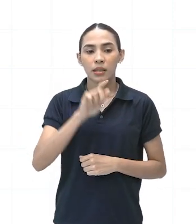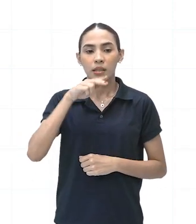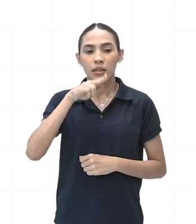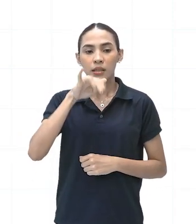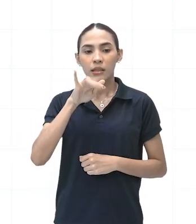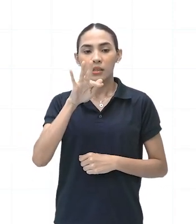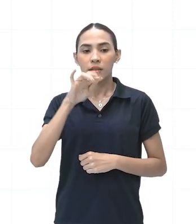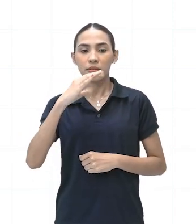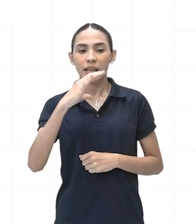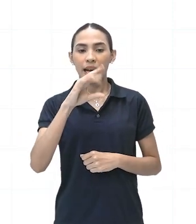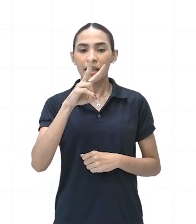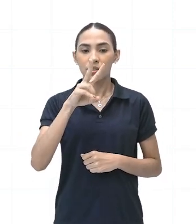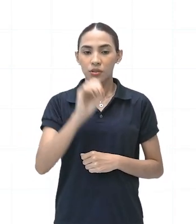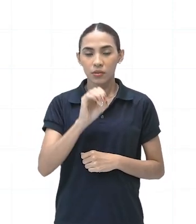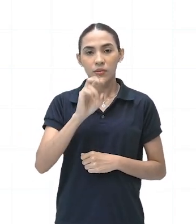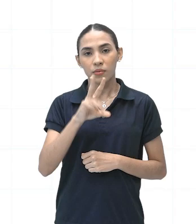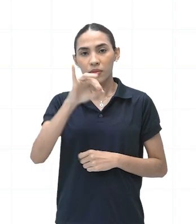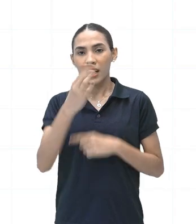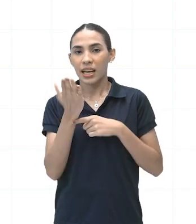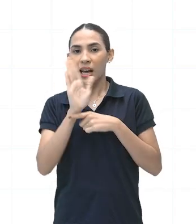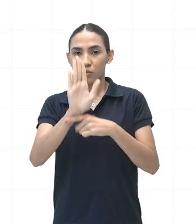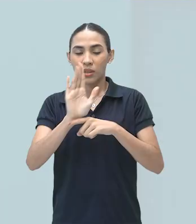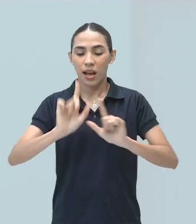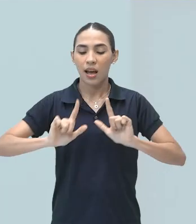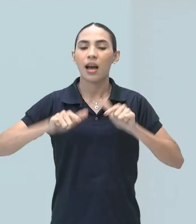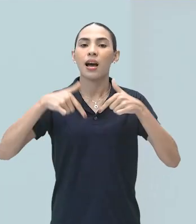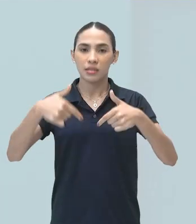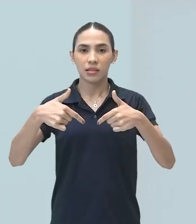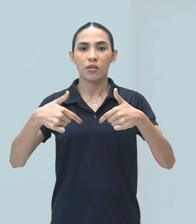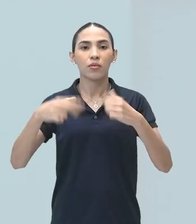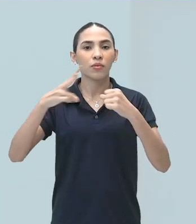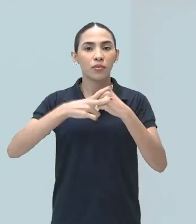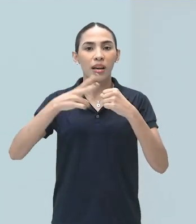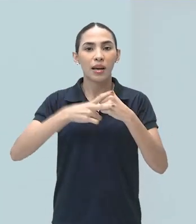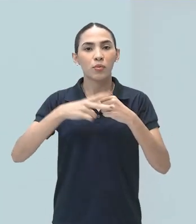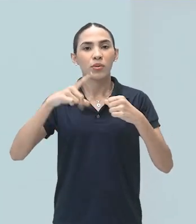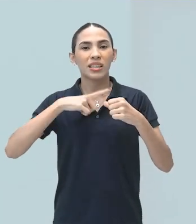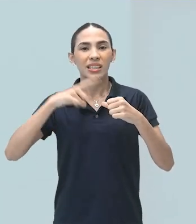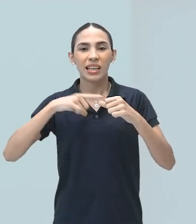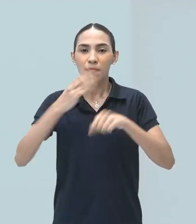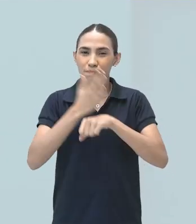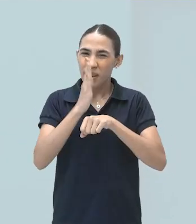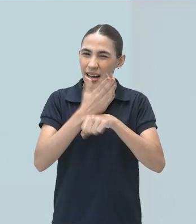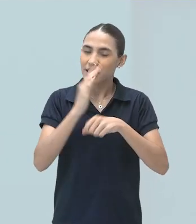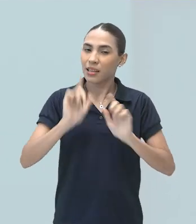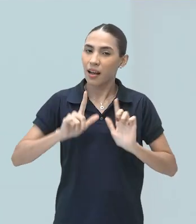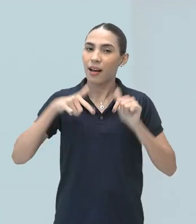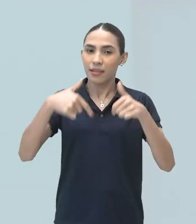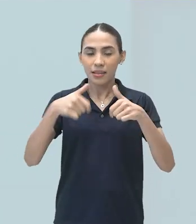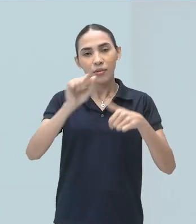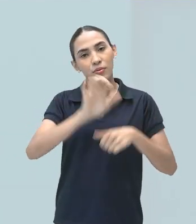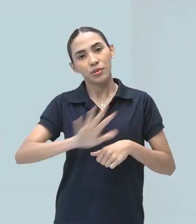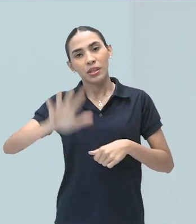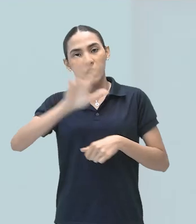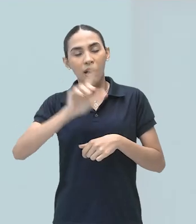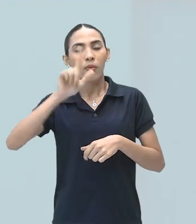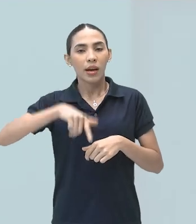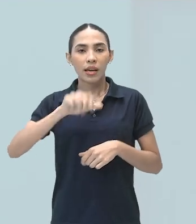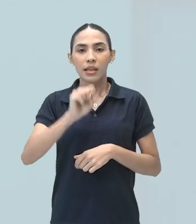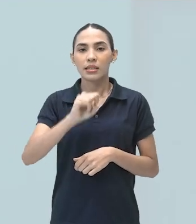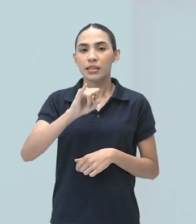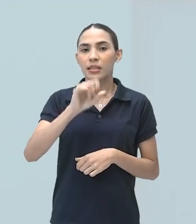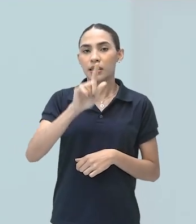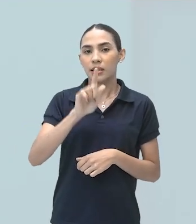esse verbo que ajuda aí nessa expressão da ação. Verbos que expressam movimento, ação, em geral, são verbos